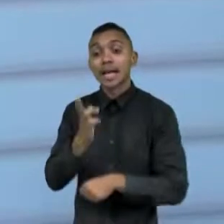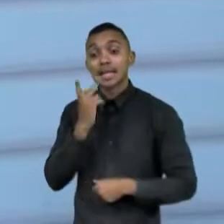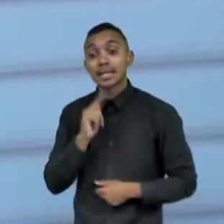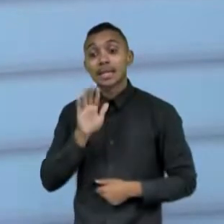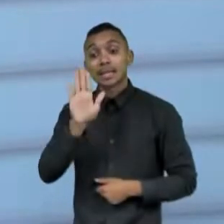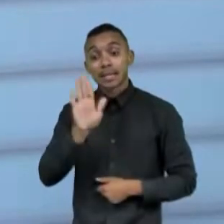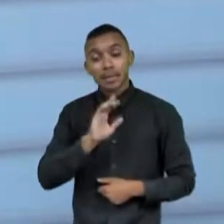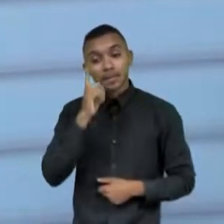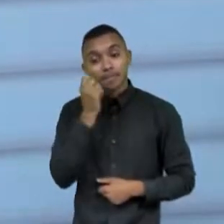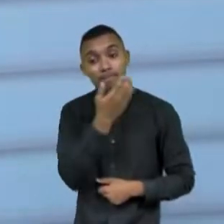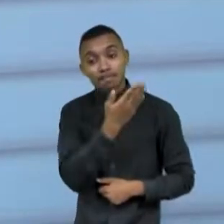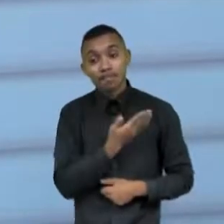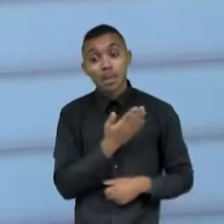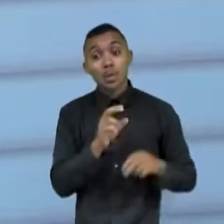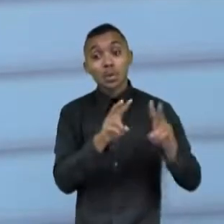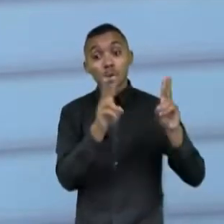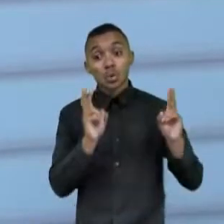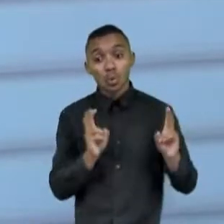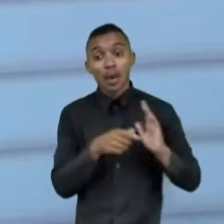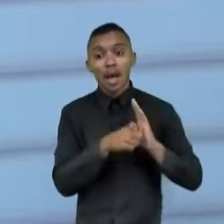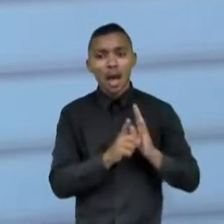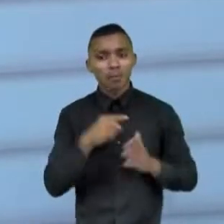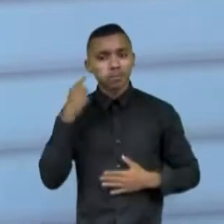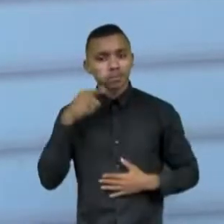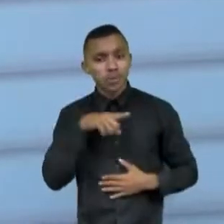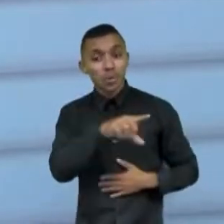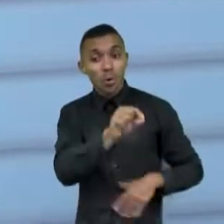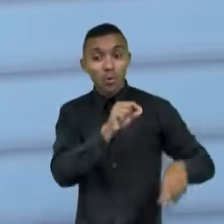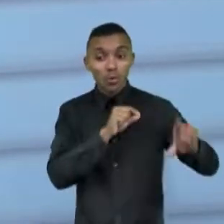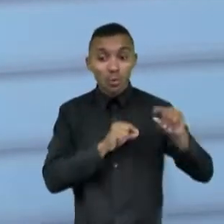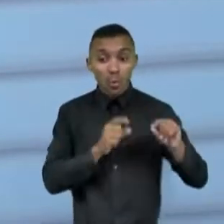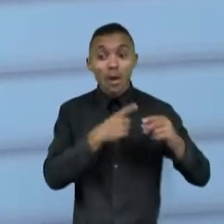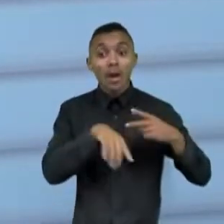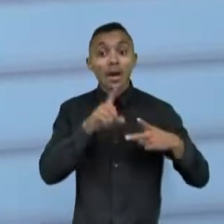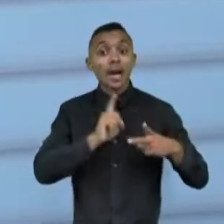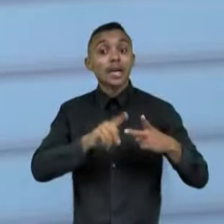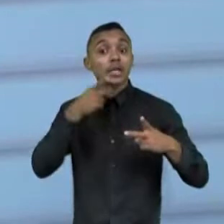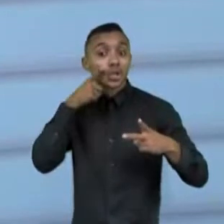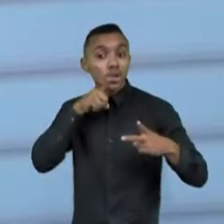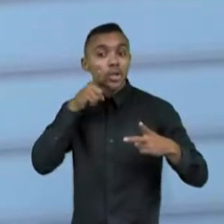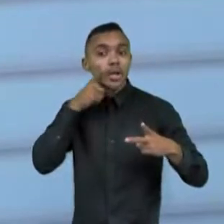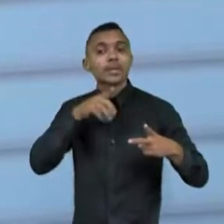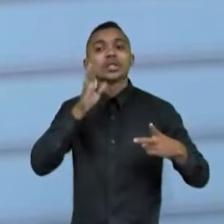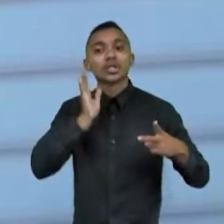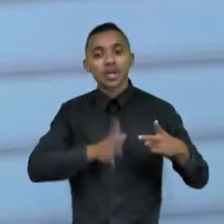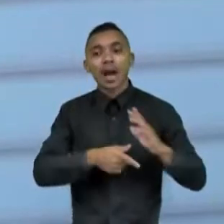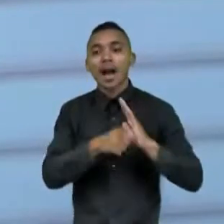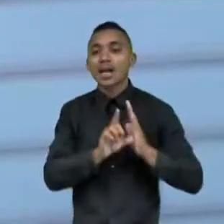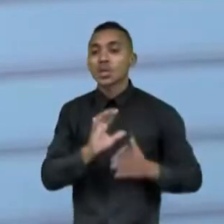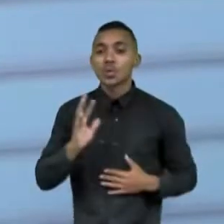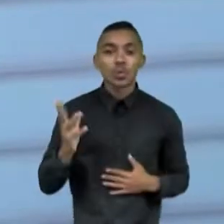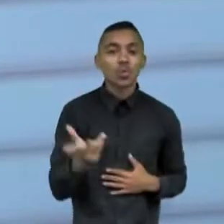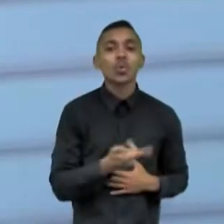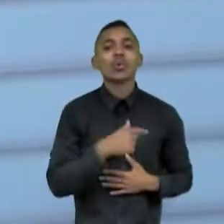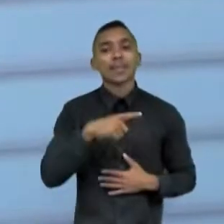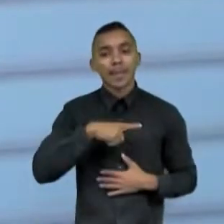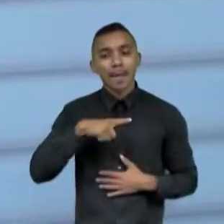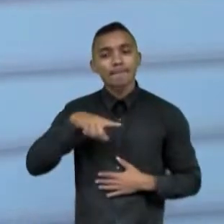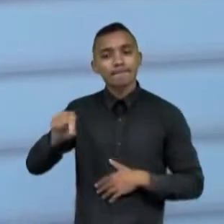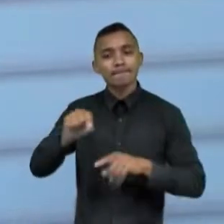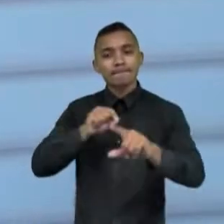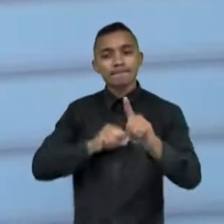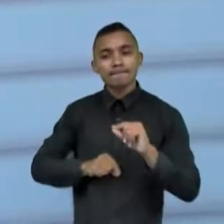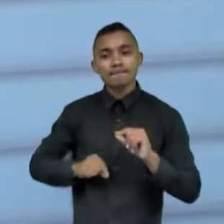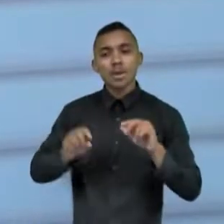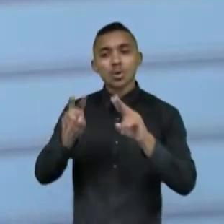Citar essa questão da seleção, tanto os advogados, né, quanto os estagiários passam por uma seleção específica que leva em conta a atuação em